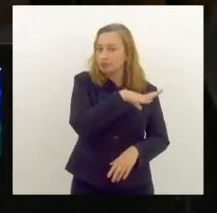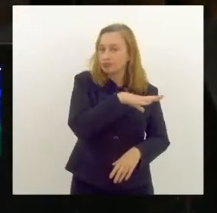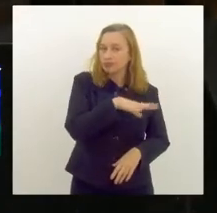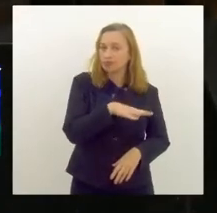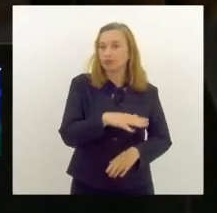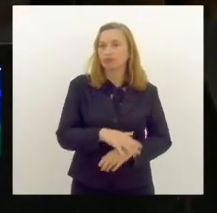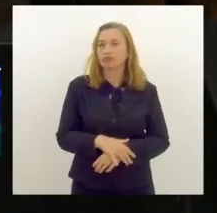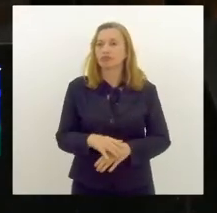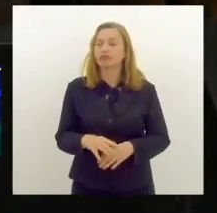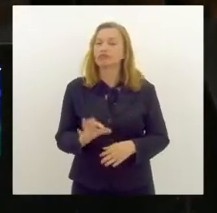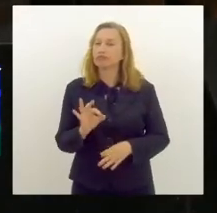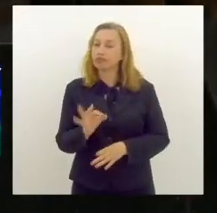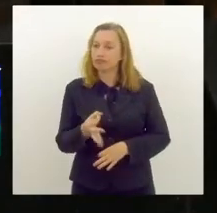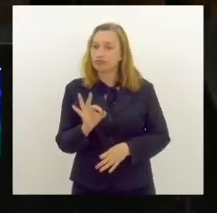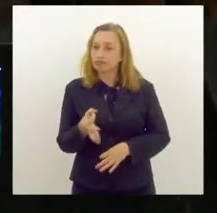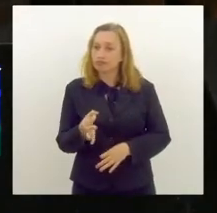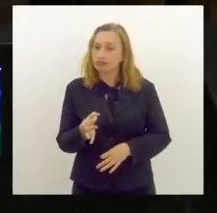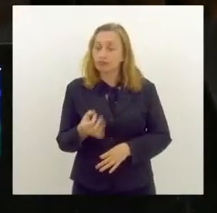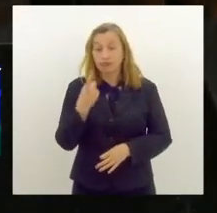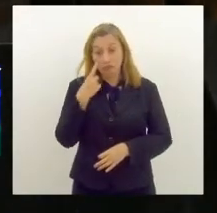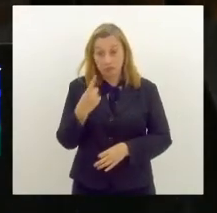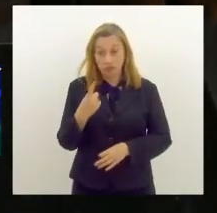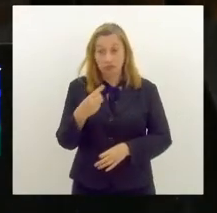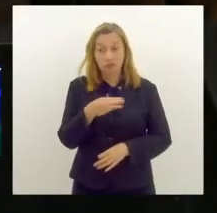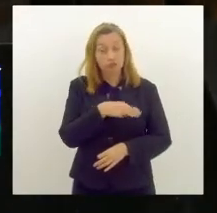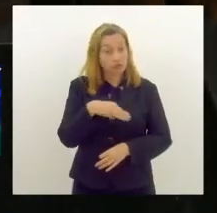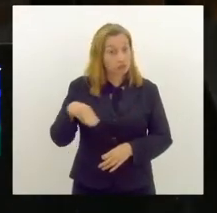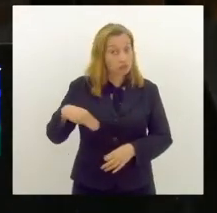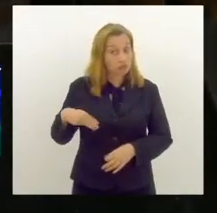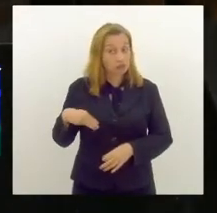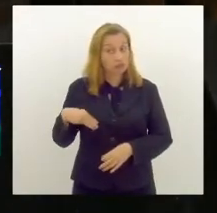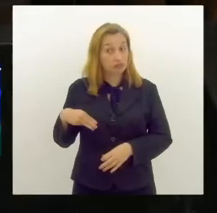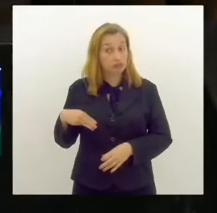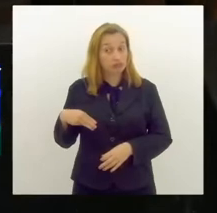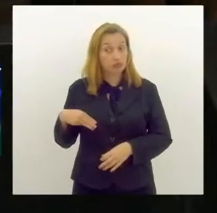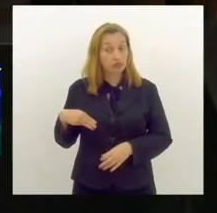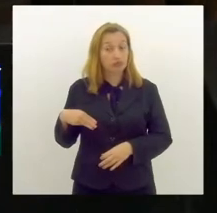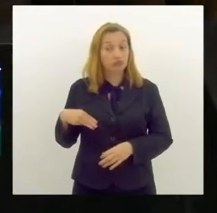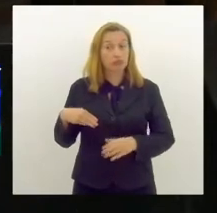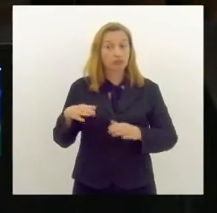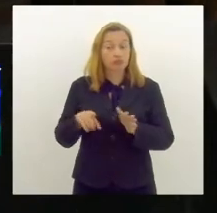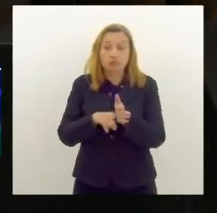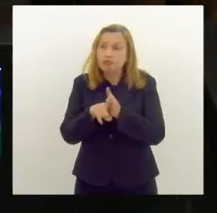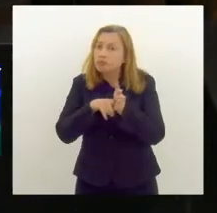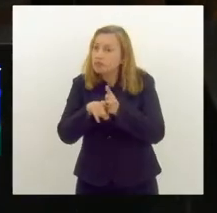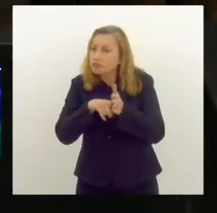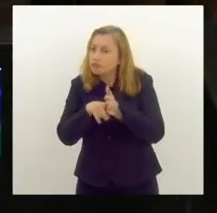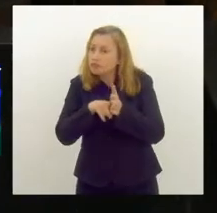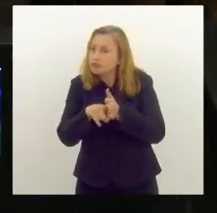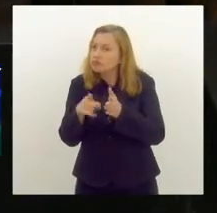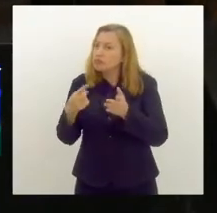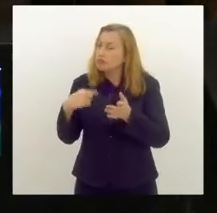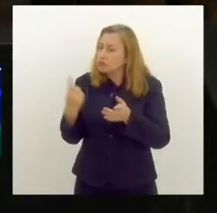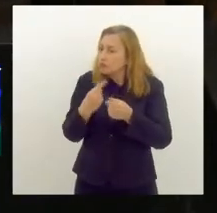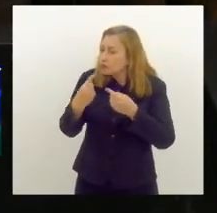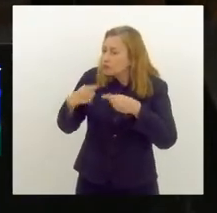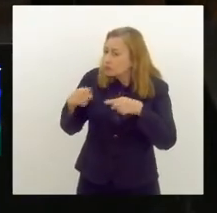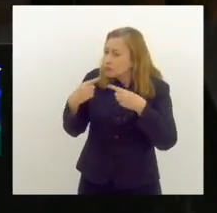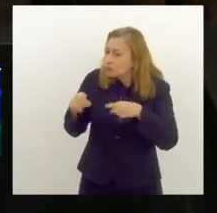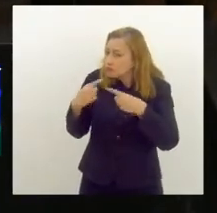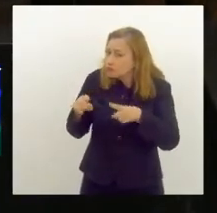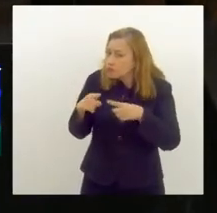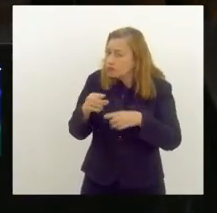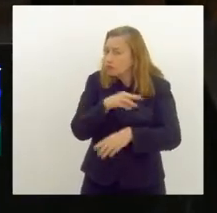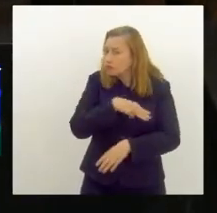que, por óbvio, quando vemos o Ministério Público abrindo uma investigação e nós provocamos o Ministério